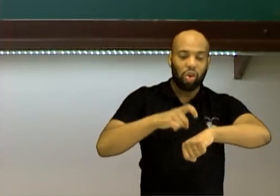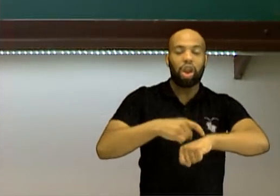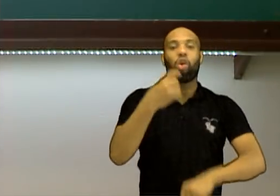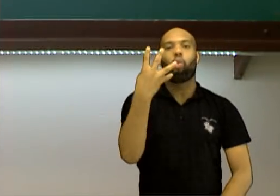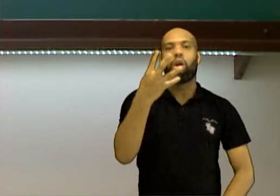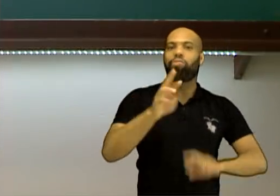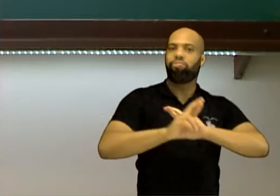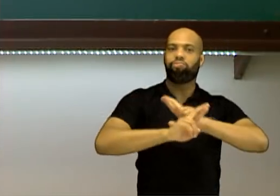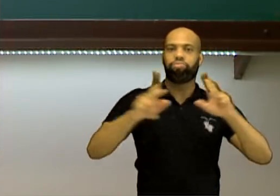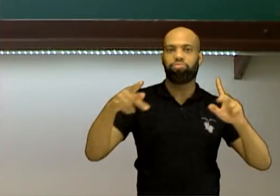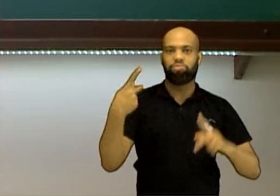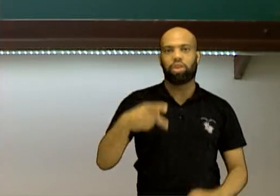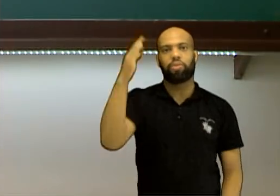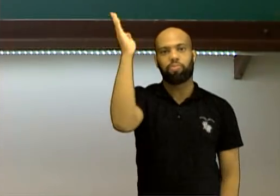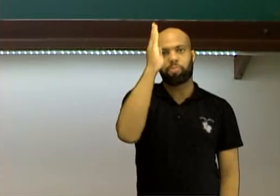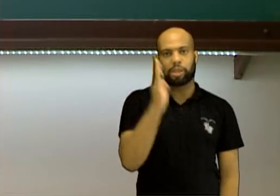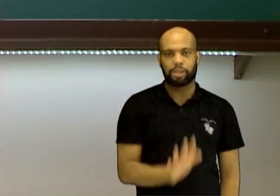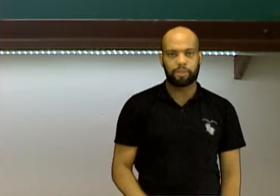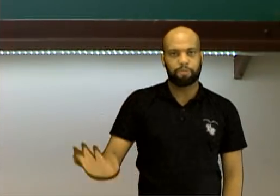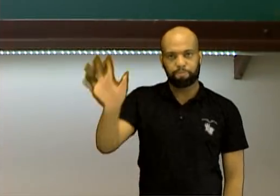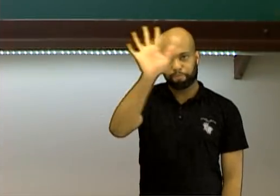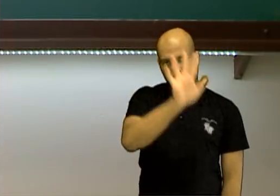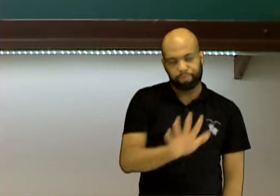no território brasileiro.